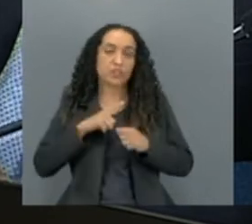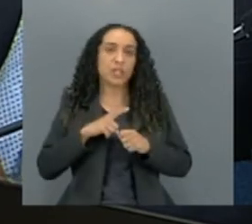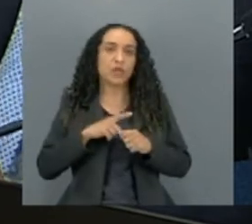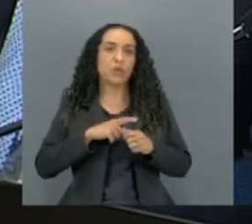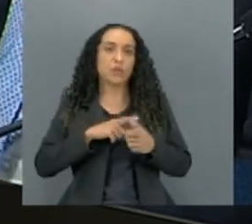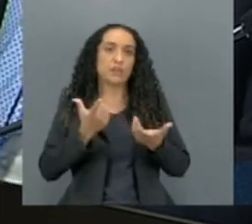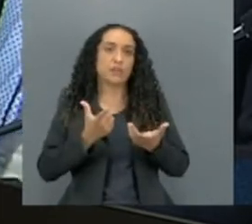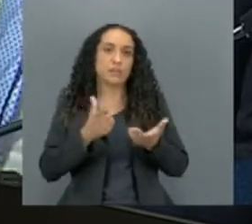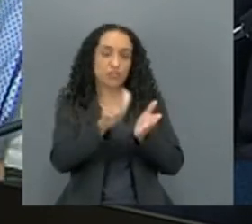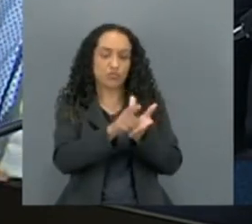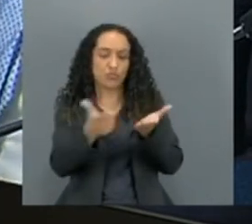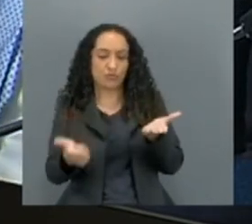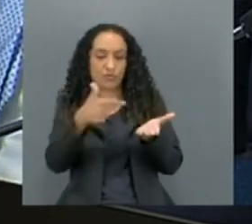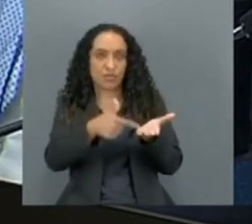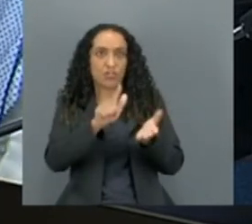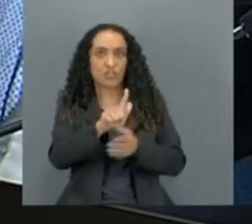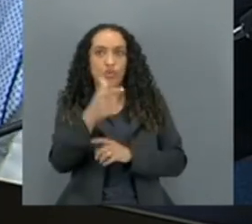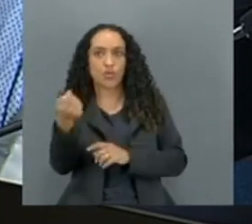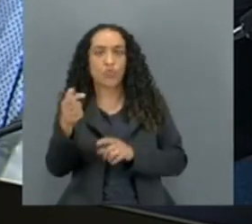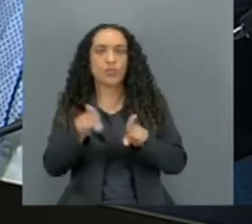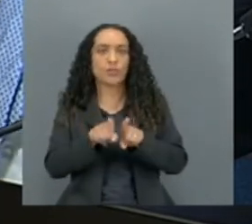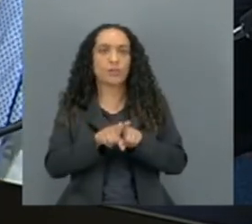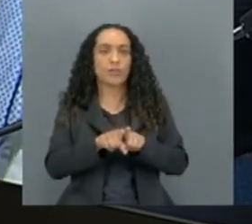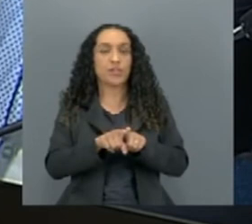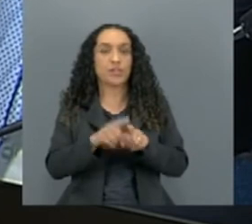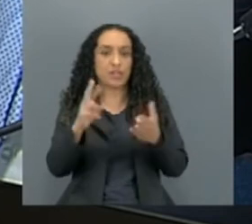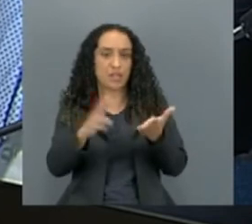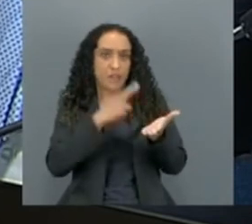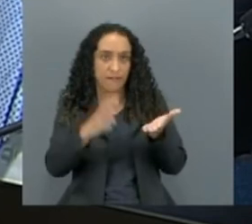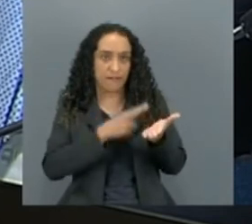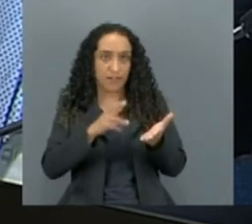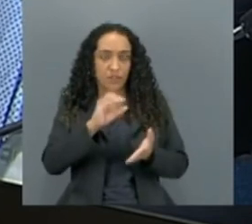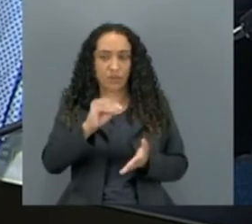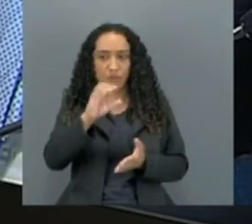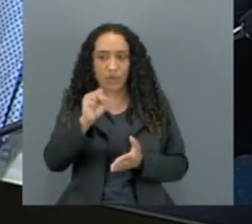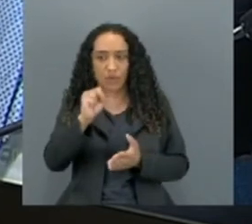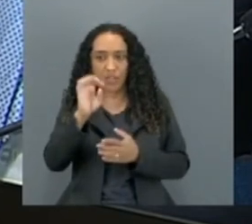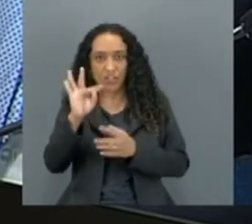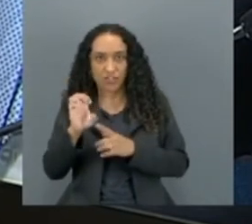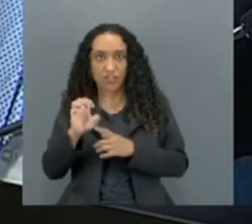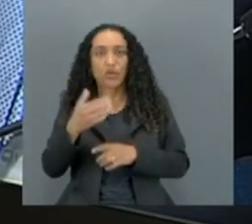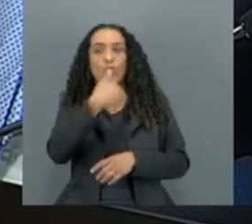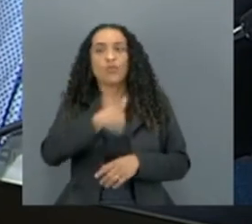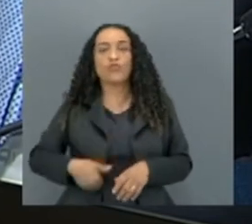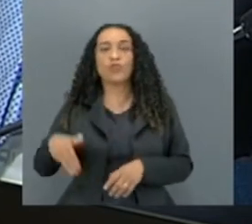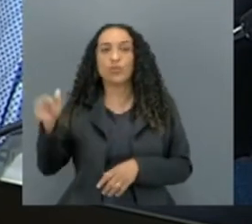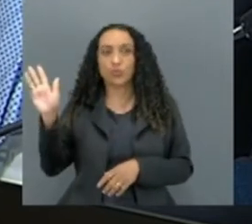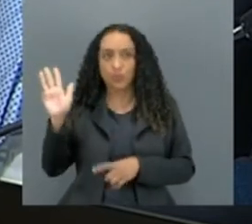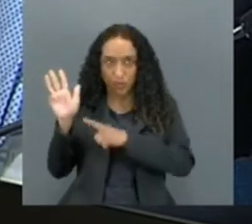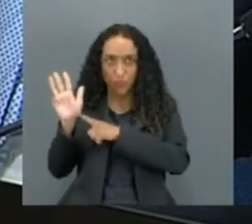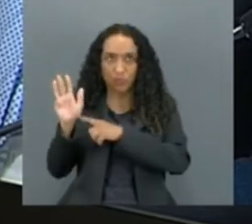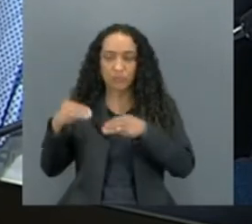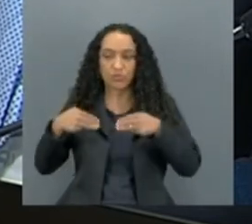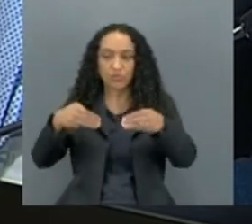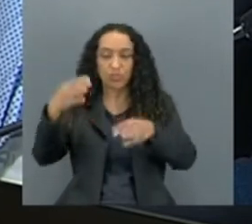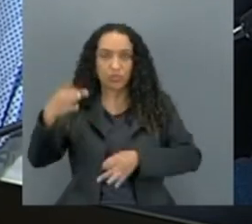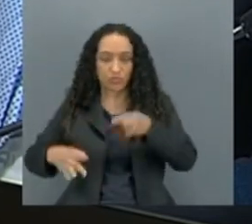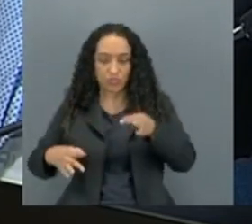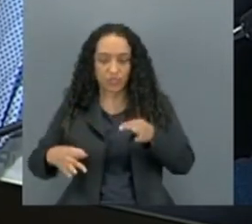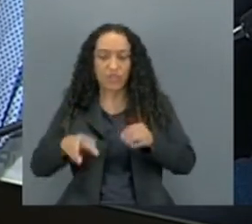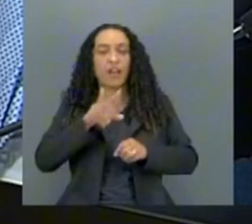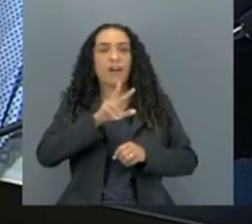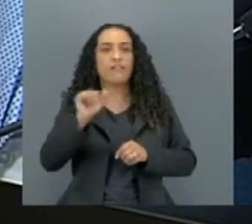matéria, inclusive saiu no G1 e também na Revista Oeste, que o governo Lula, logicamente o Ministério da Justiça,